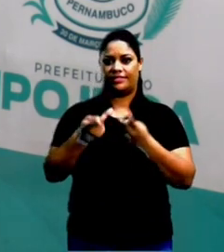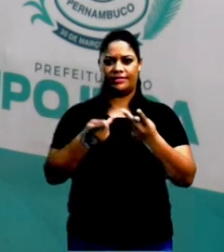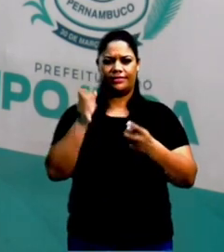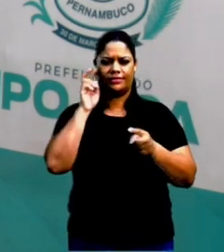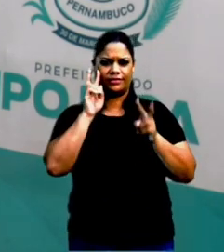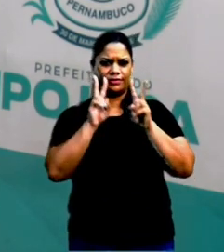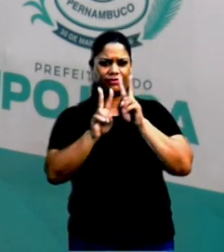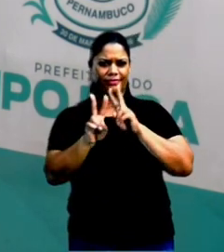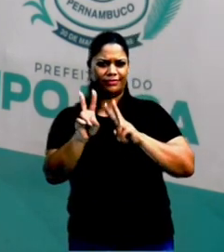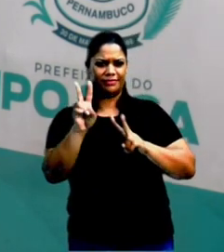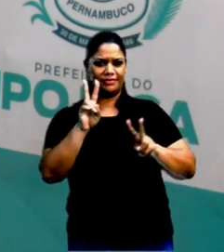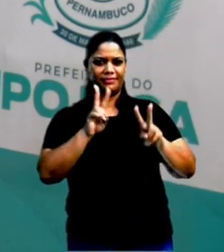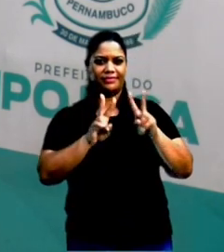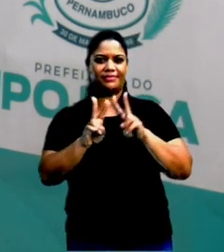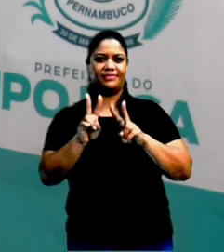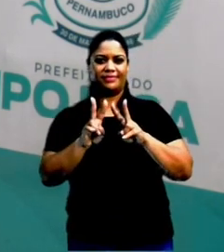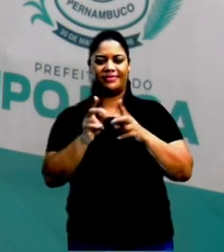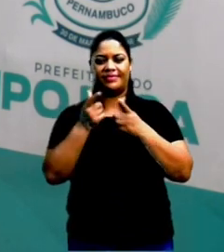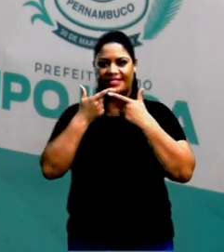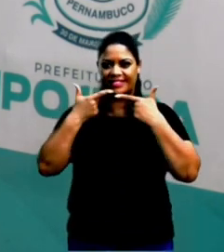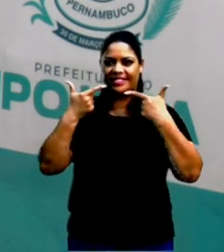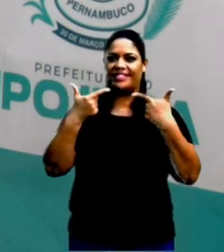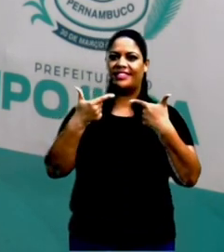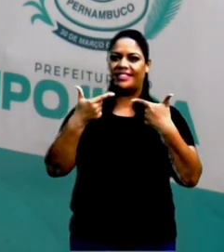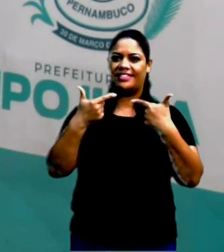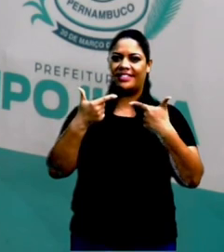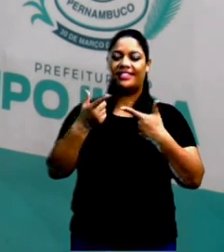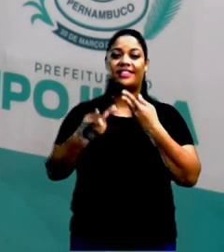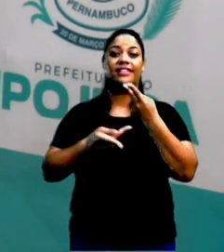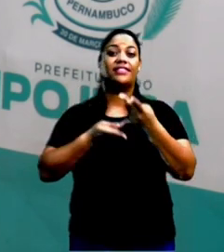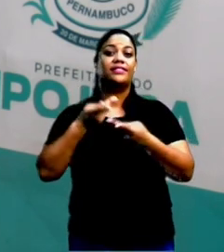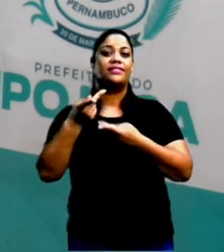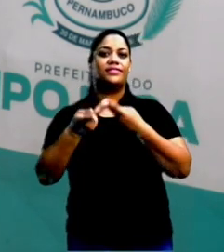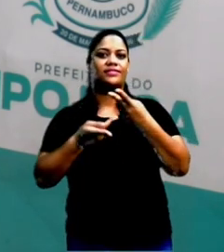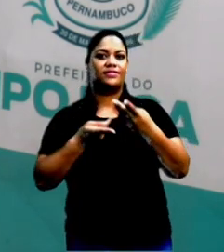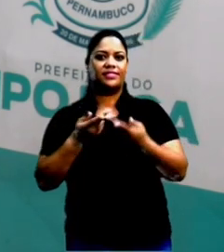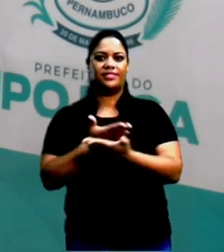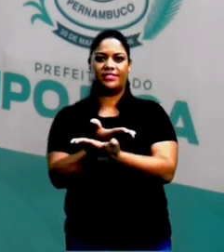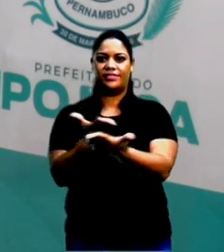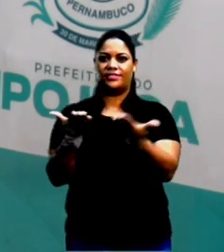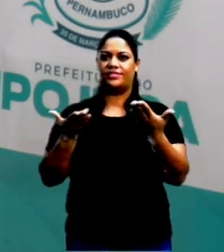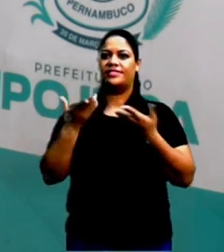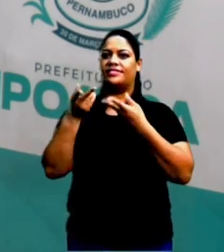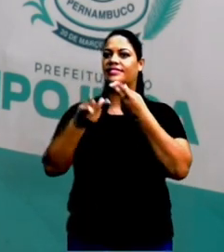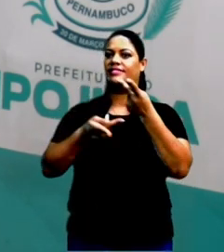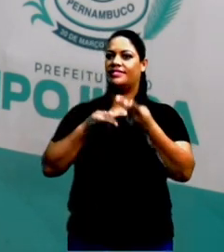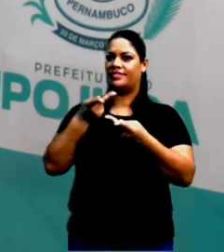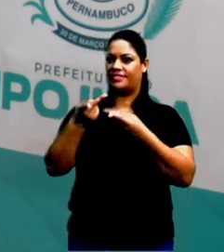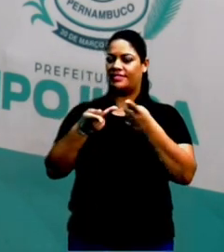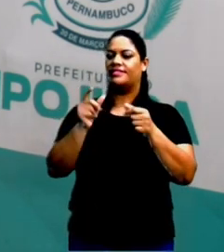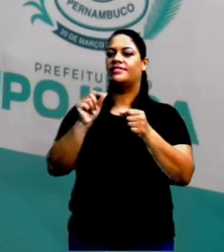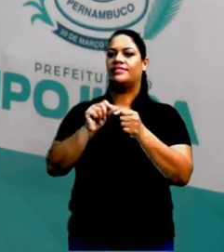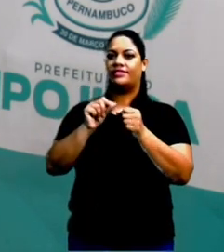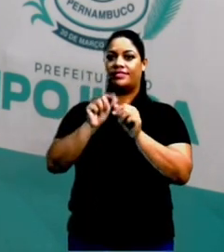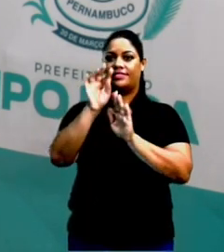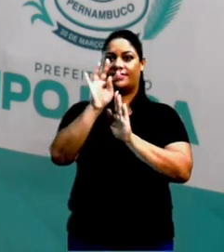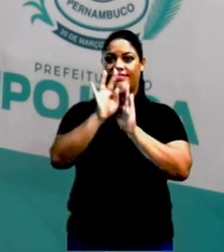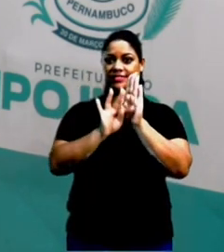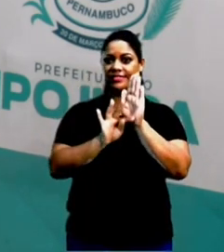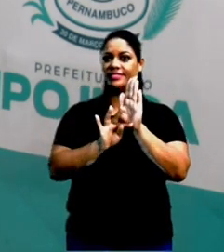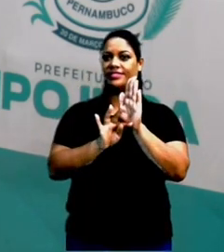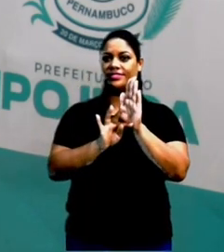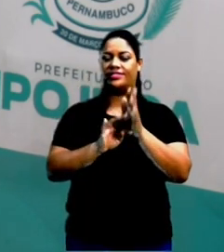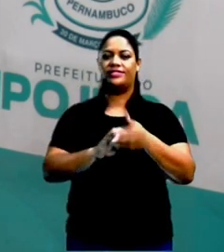o olhar, né, os risos, a fala do jeito que você está falando, faz com que o texto